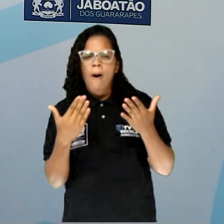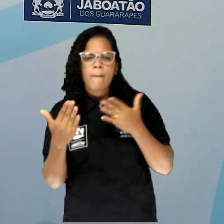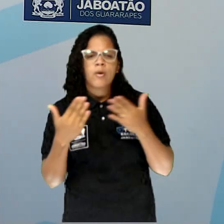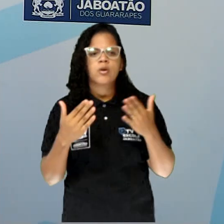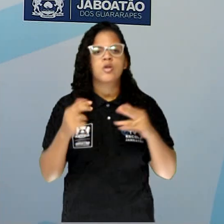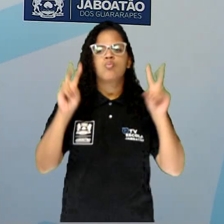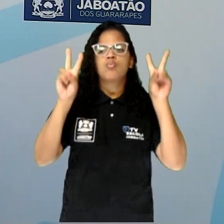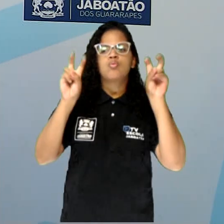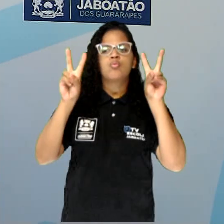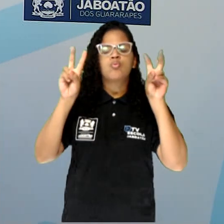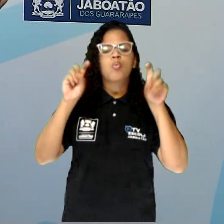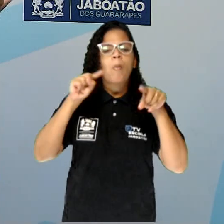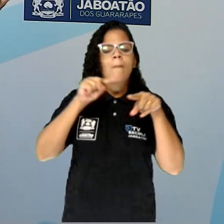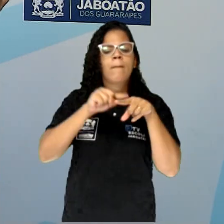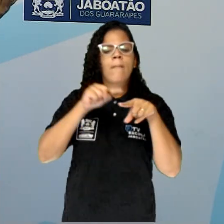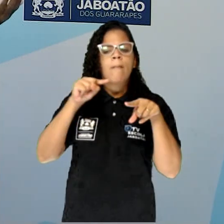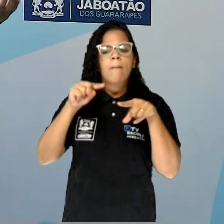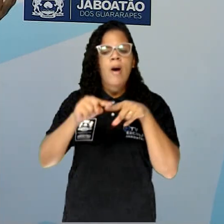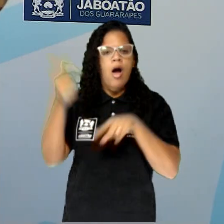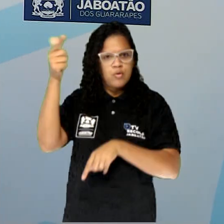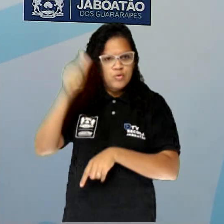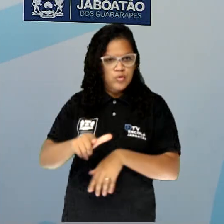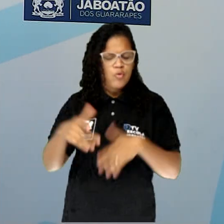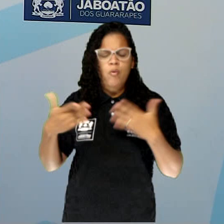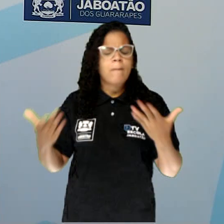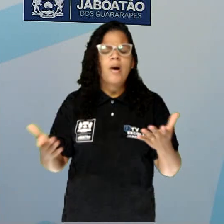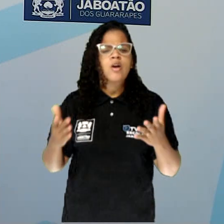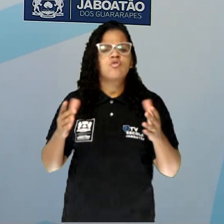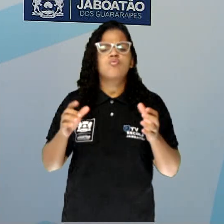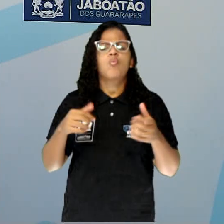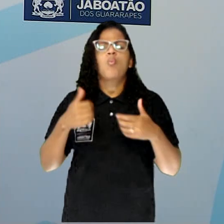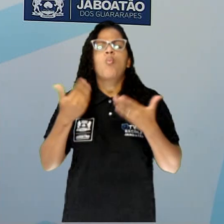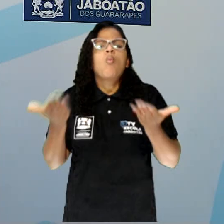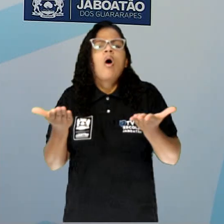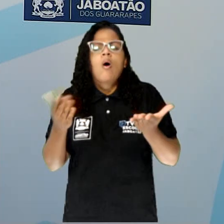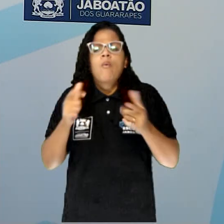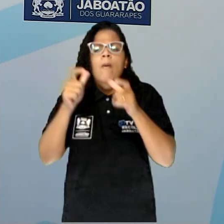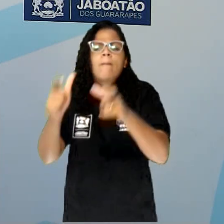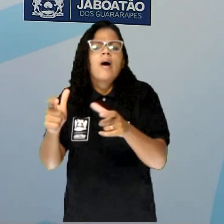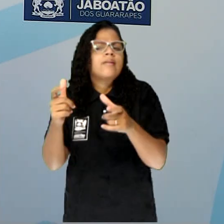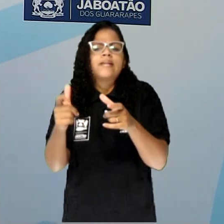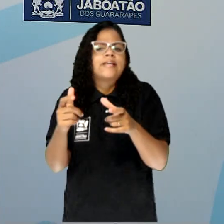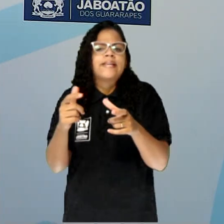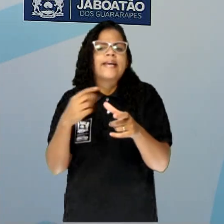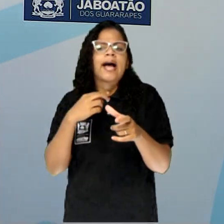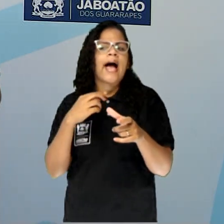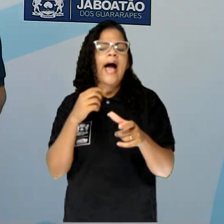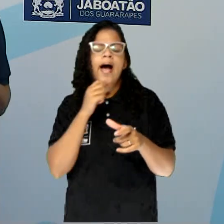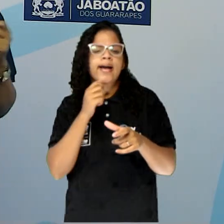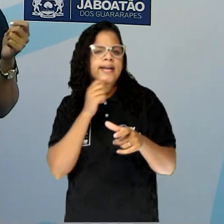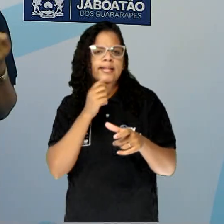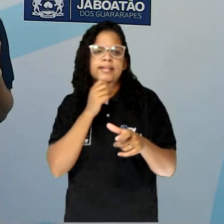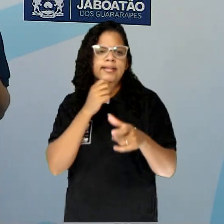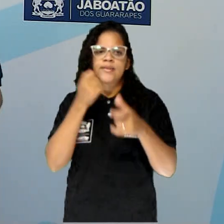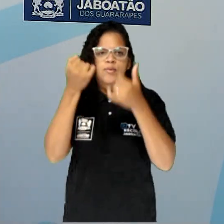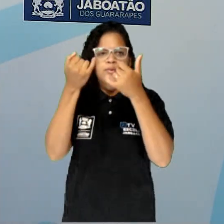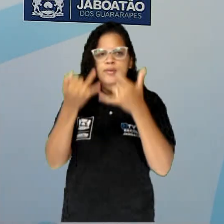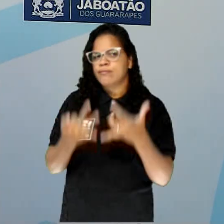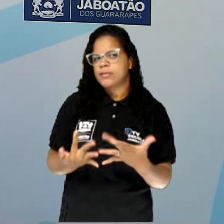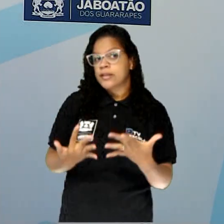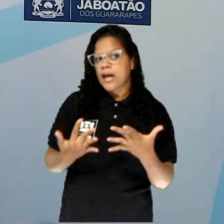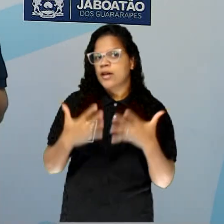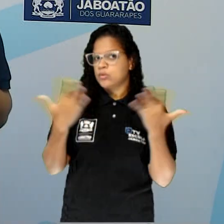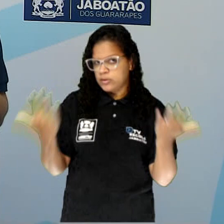uma vez. Mas que parte sobre o bairro que a gente ainda não tinha conversado antes? É o seguinte, a gente vai focar